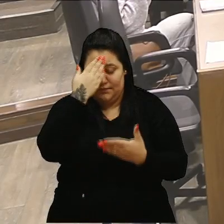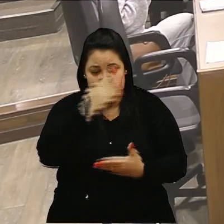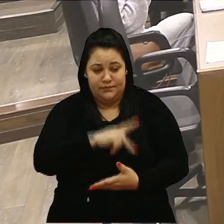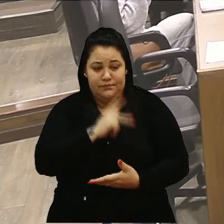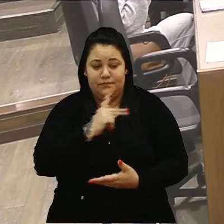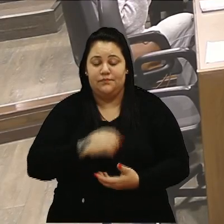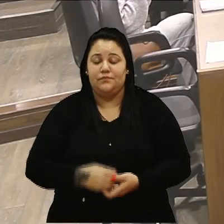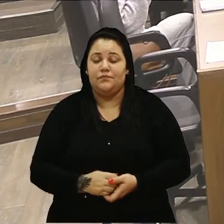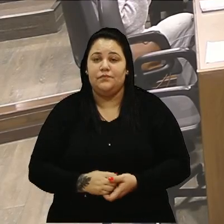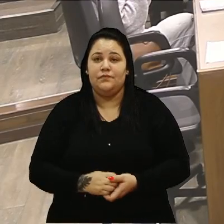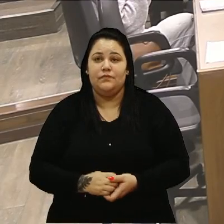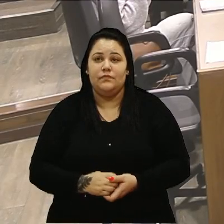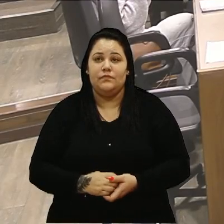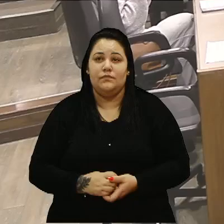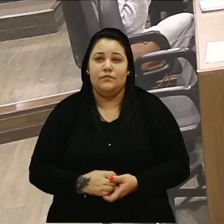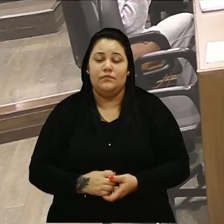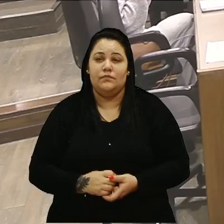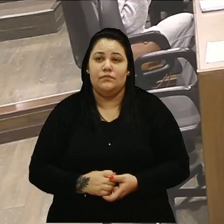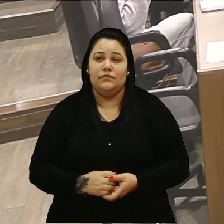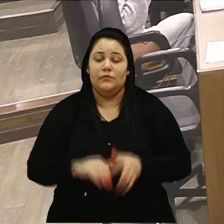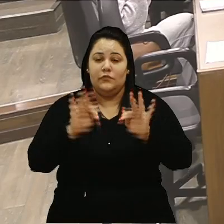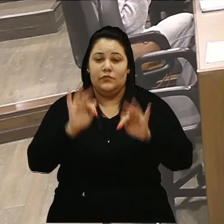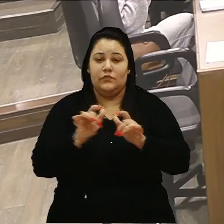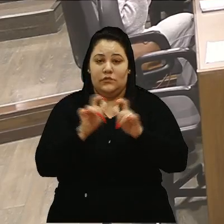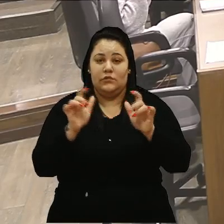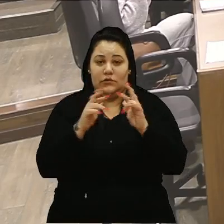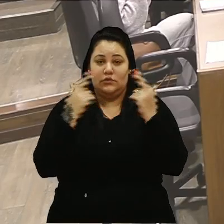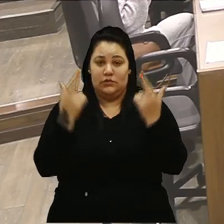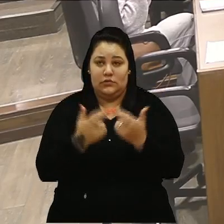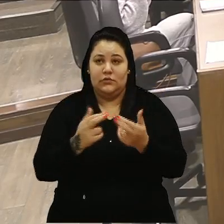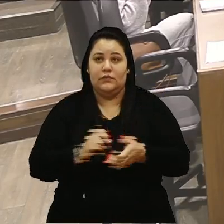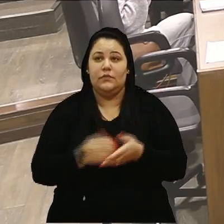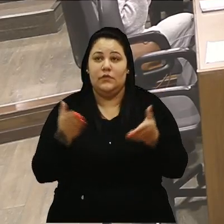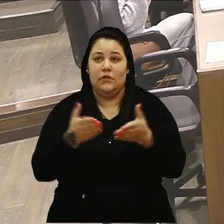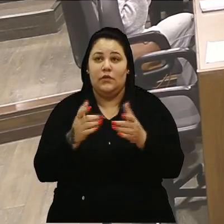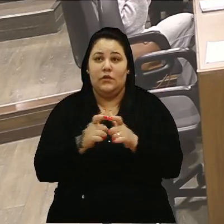negacionismo. Encerrado o grande expediente, passemos ao espaço do pequeno expediente.